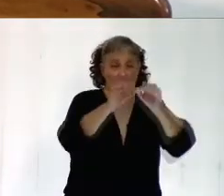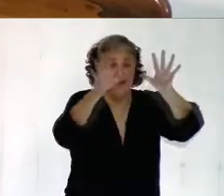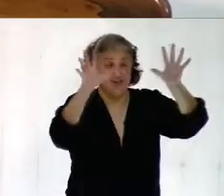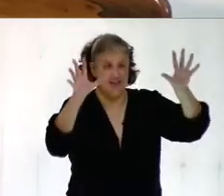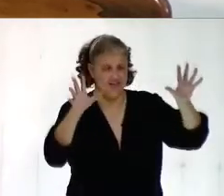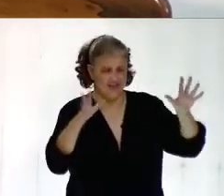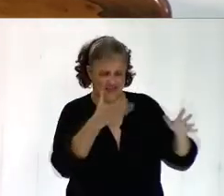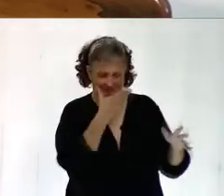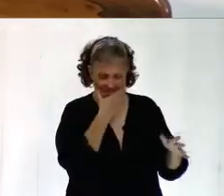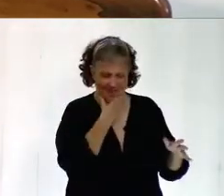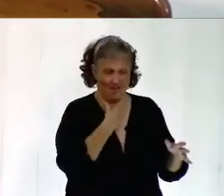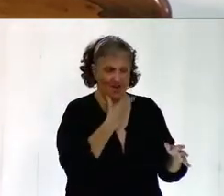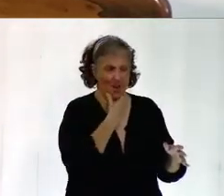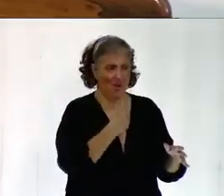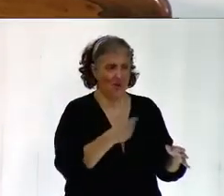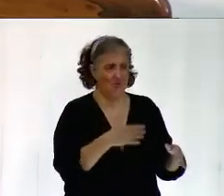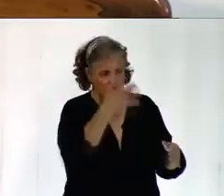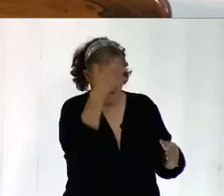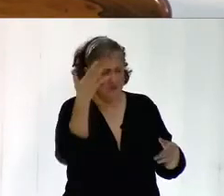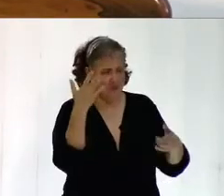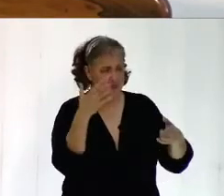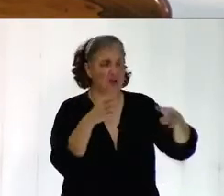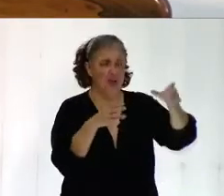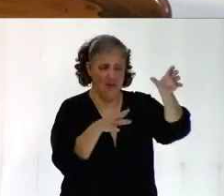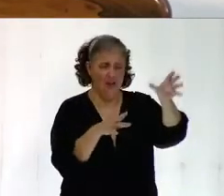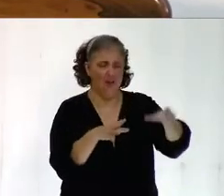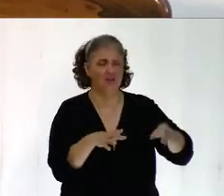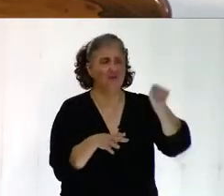és deus nós te adoramos